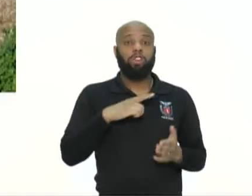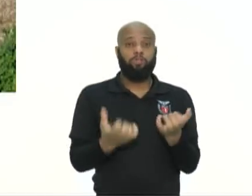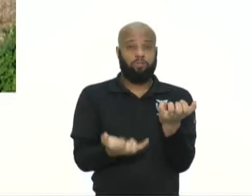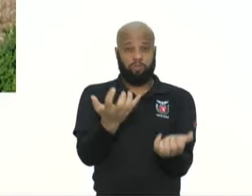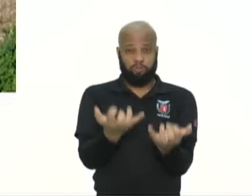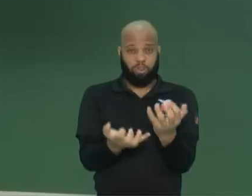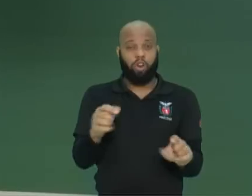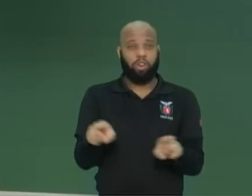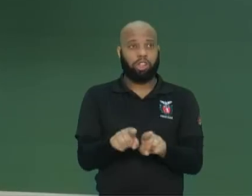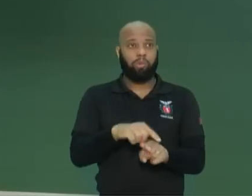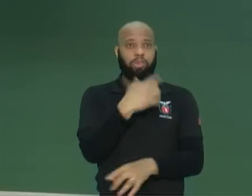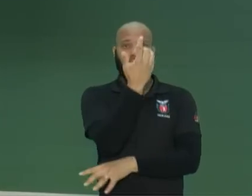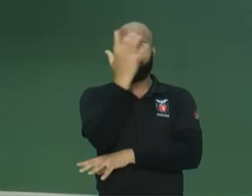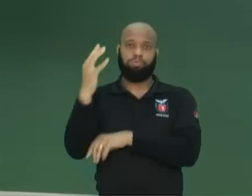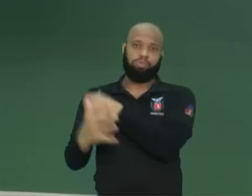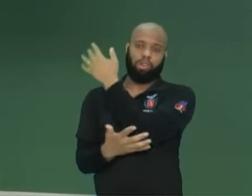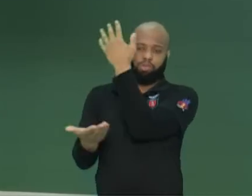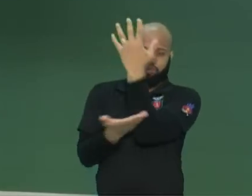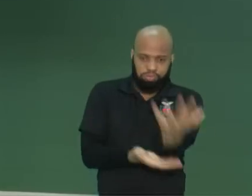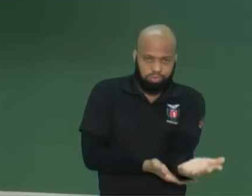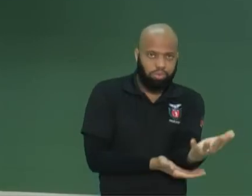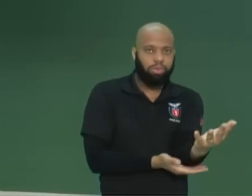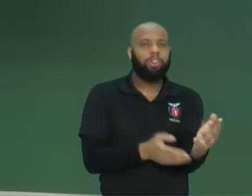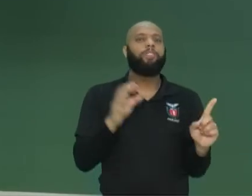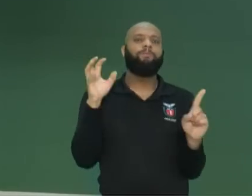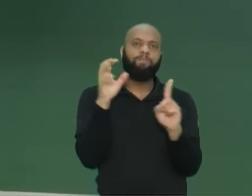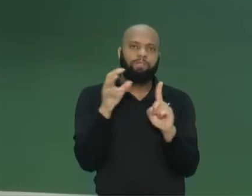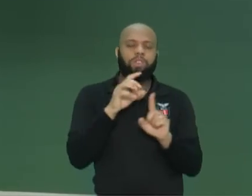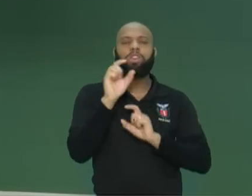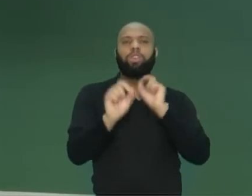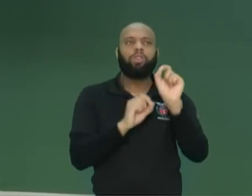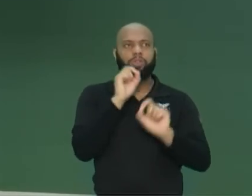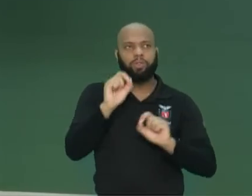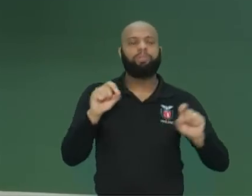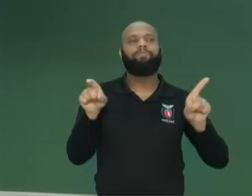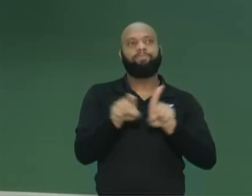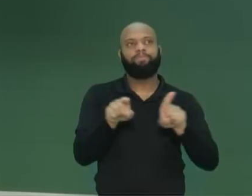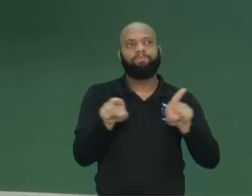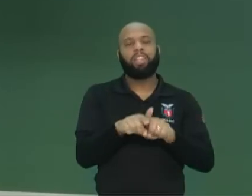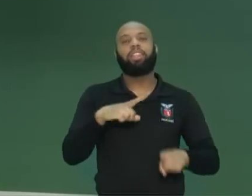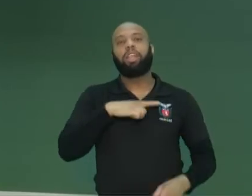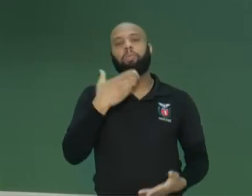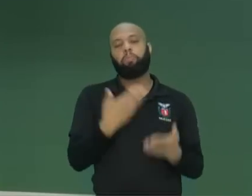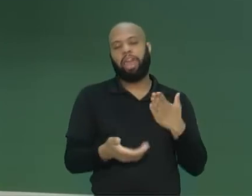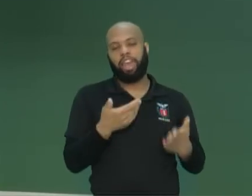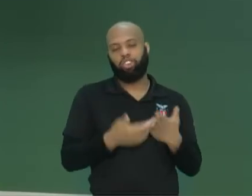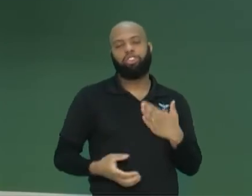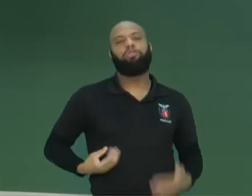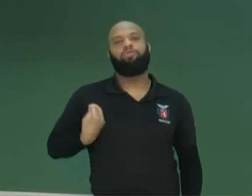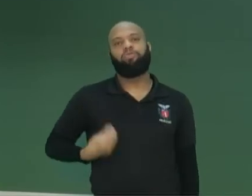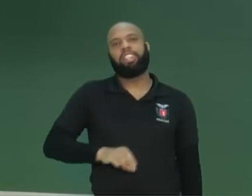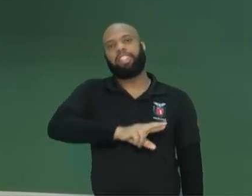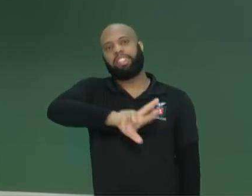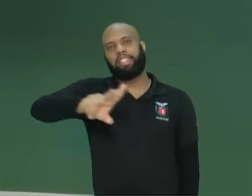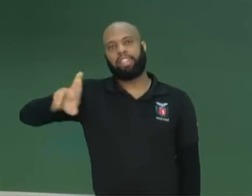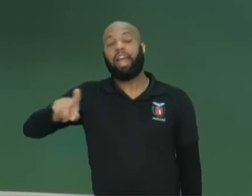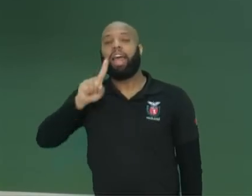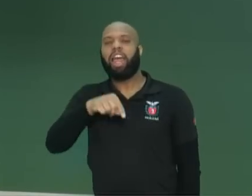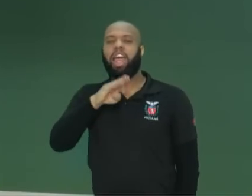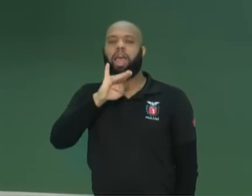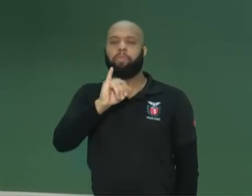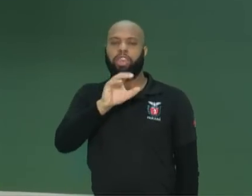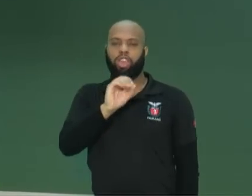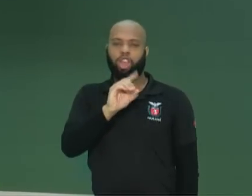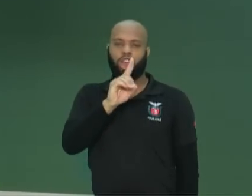queimadas, o desmatamento são fatores que levam, entre outras coisas, à perda da biodiversidade, à perda de